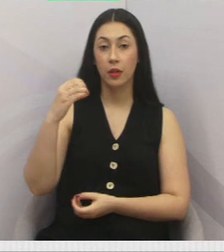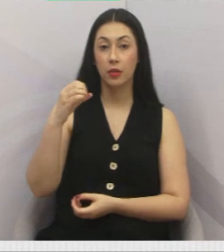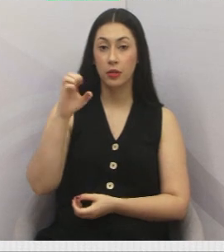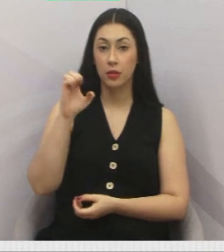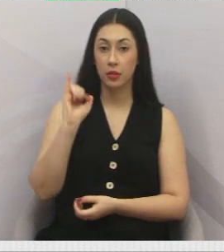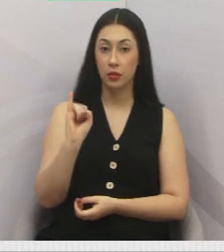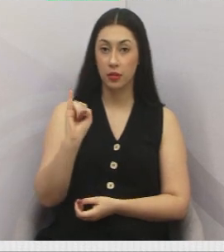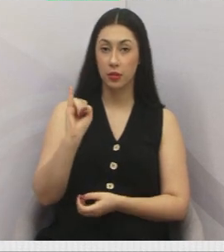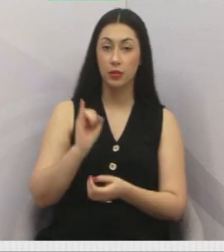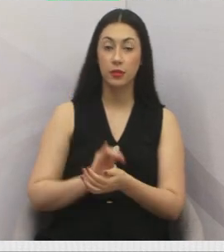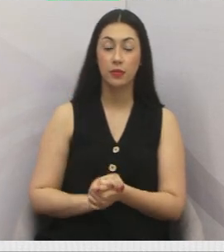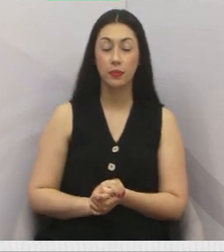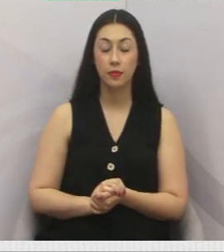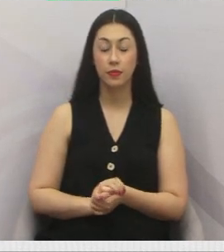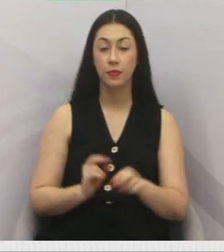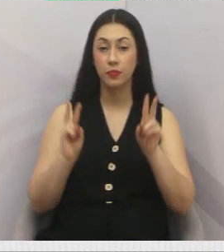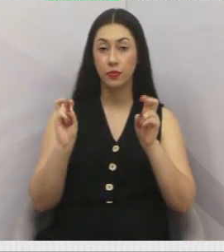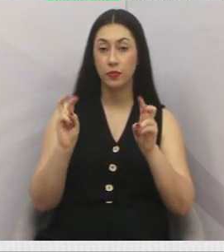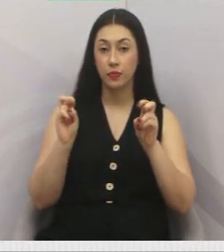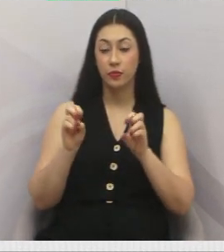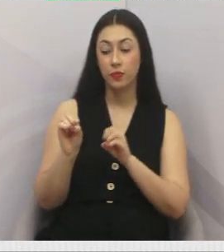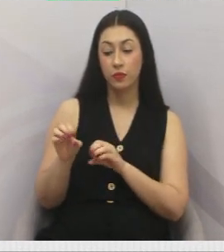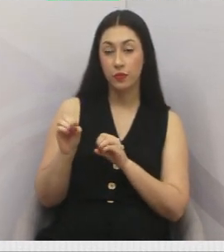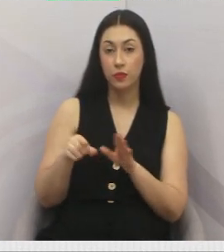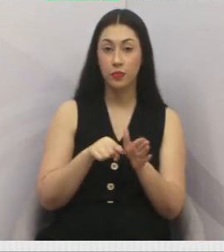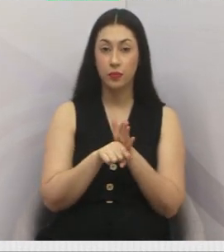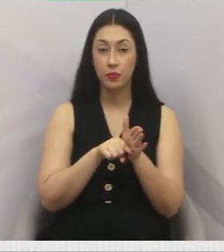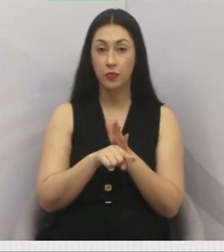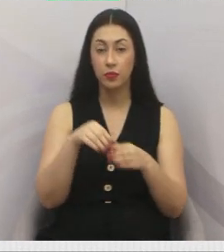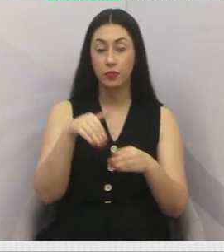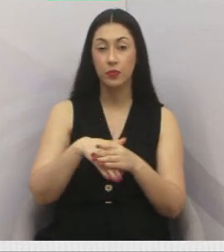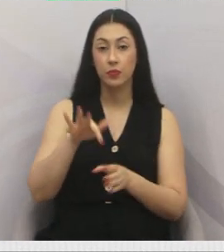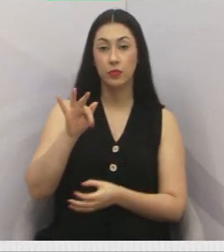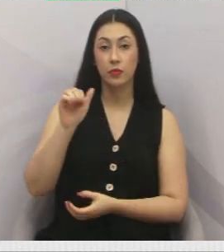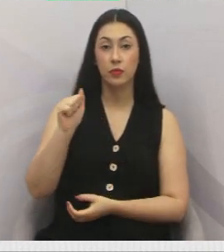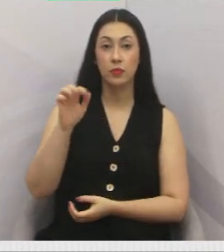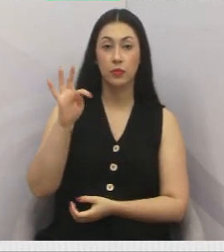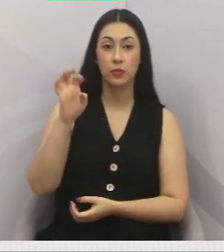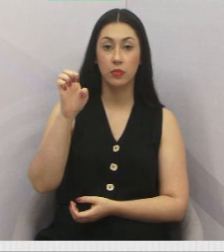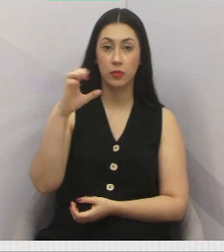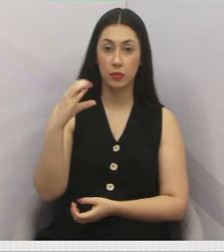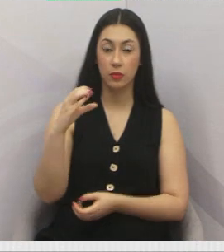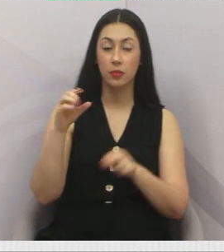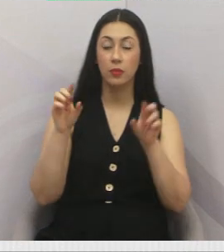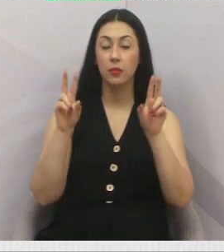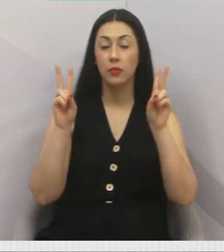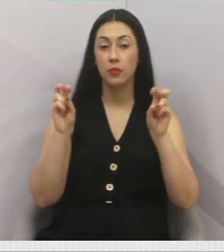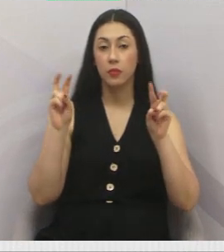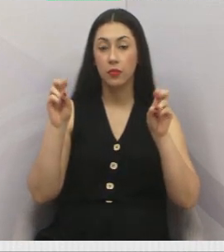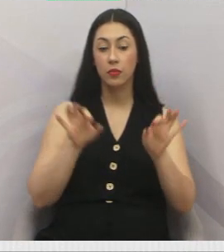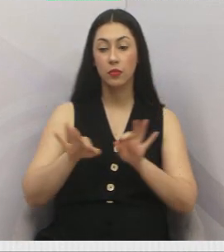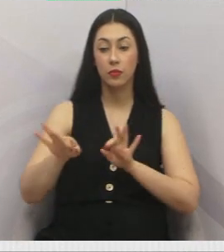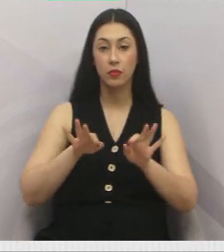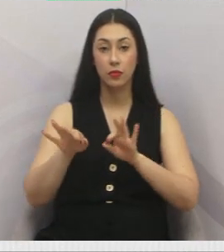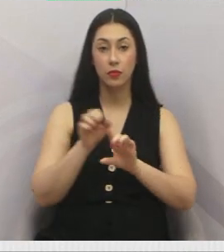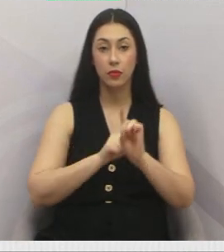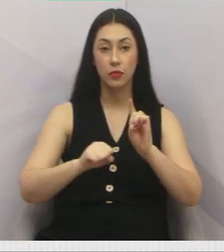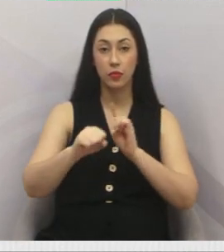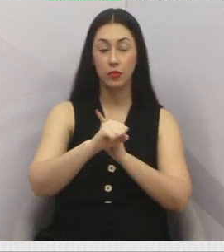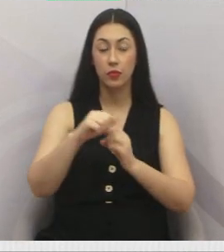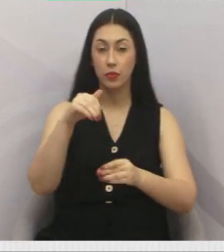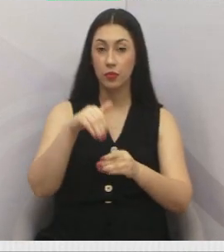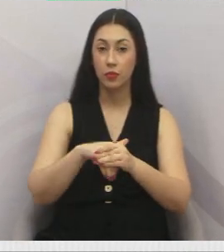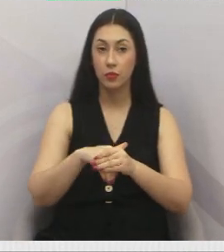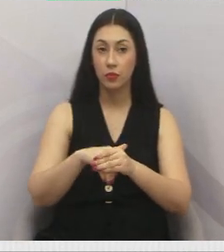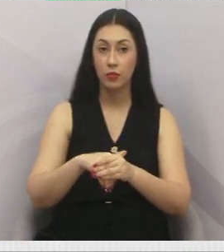Jacareí. Segmento entidades acadêmicas, um voto para a FATEC Jacareí. E segmento organização da sociedade civil,